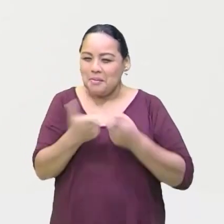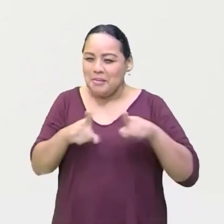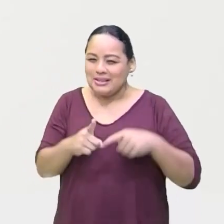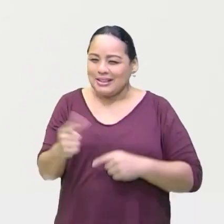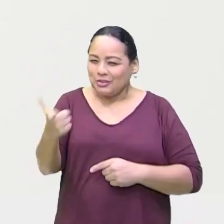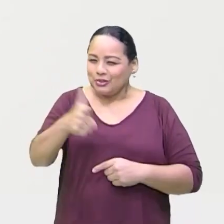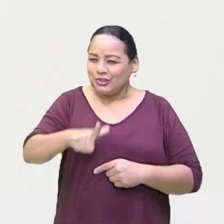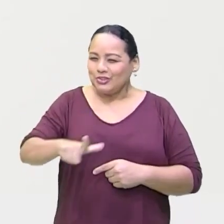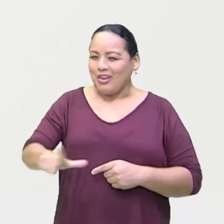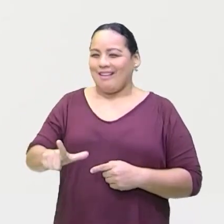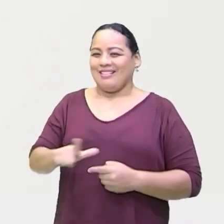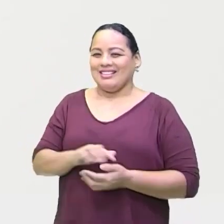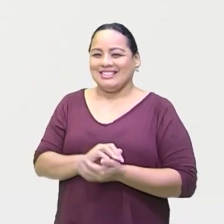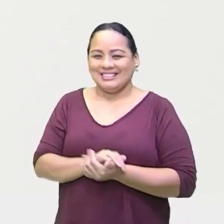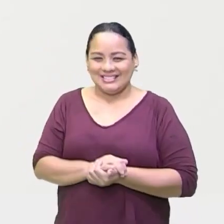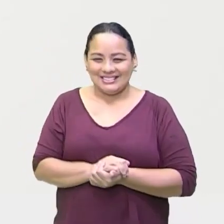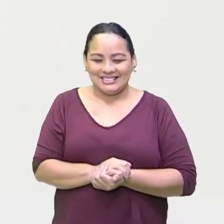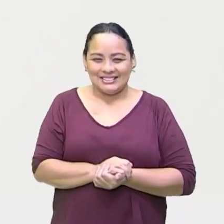avançar aqui, ó.